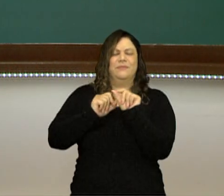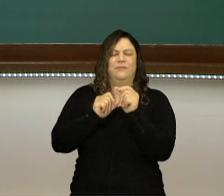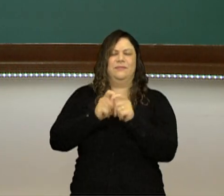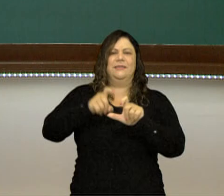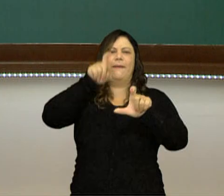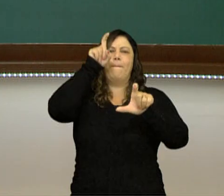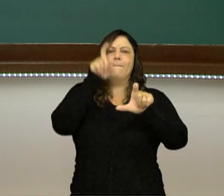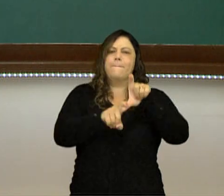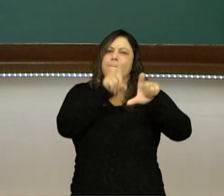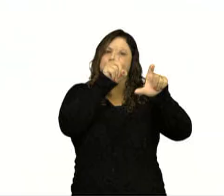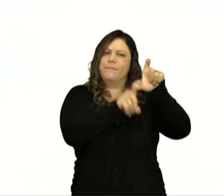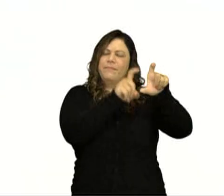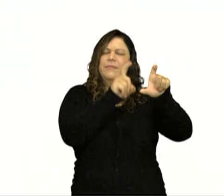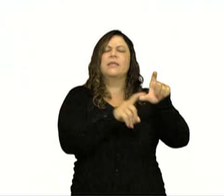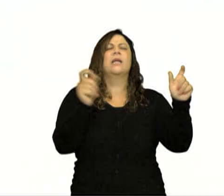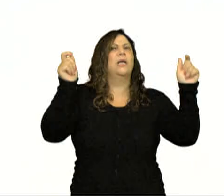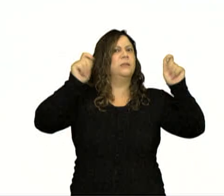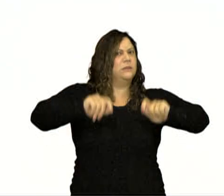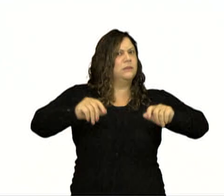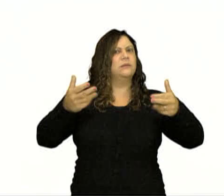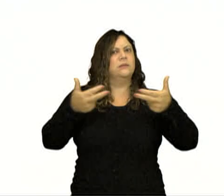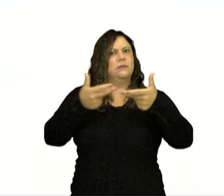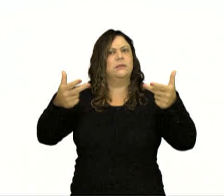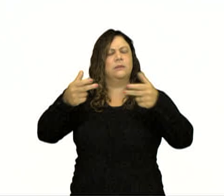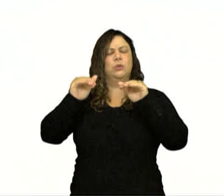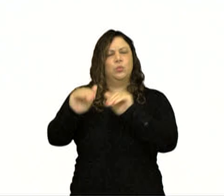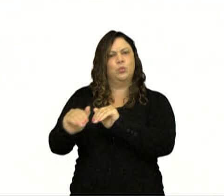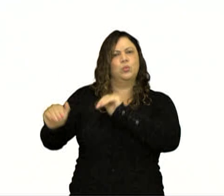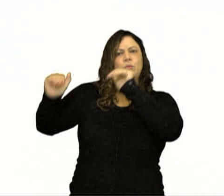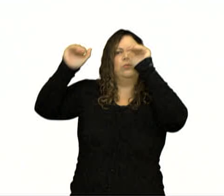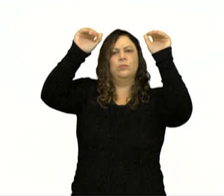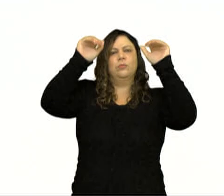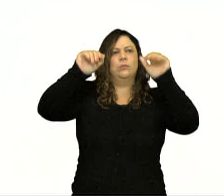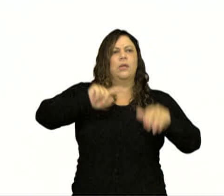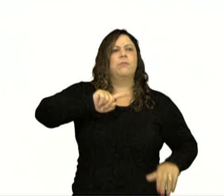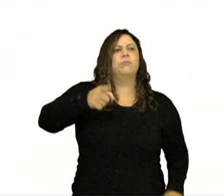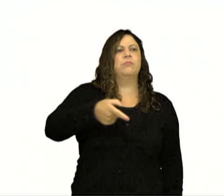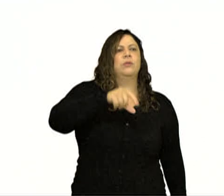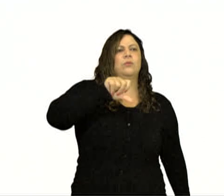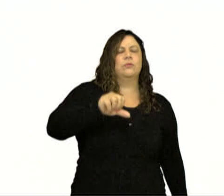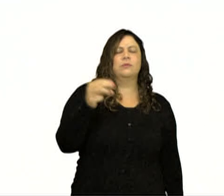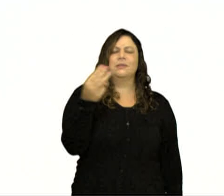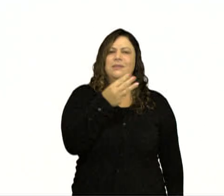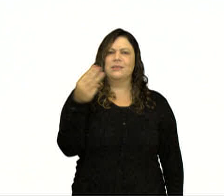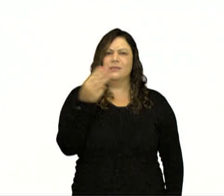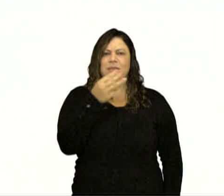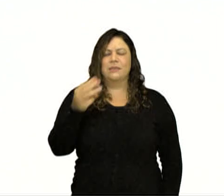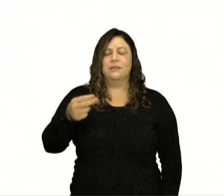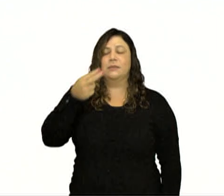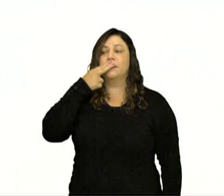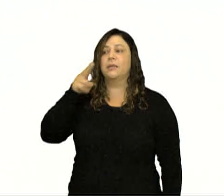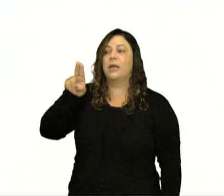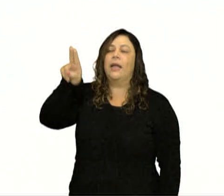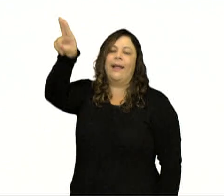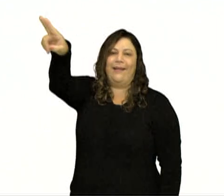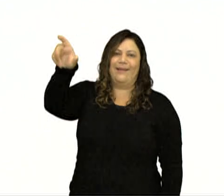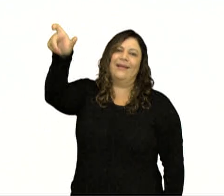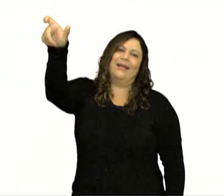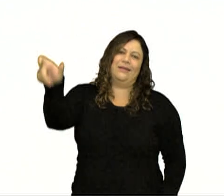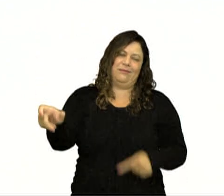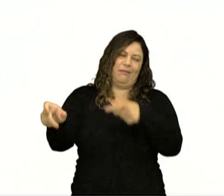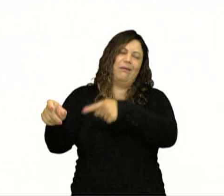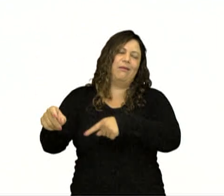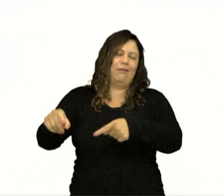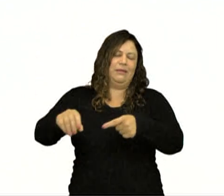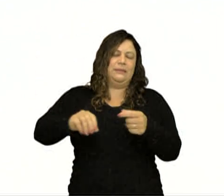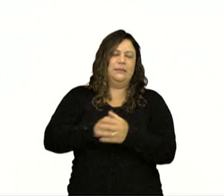chega ao poder em 1933 e Hitler nunca escondeu de ninguém o seu ódio ao Tratado de Versalhes, que ele chamava